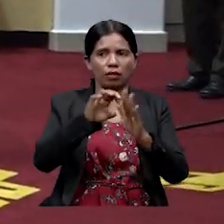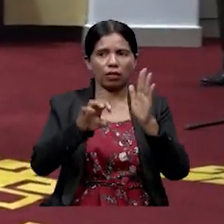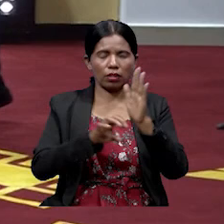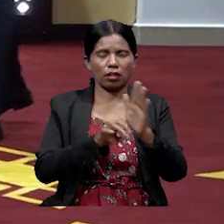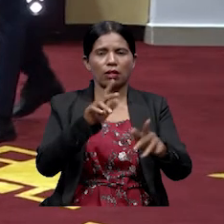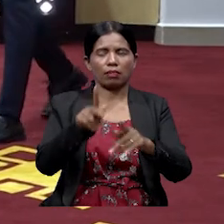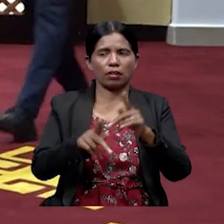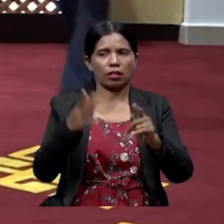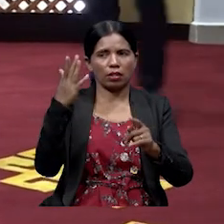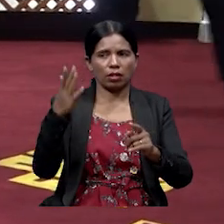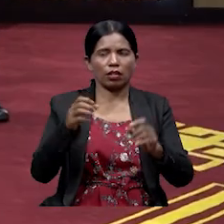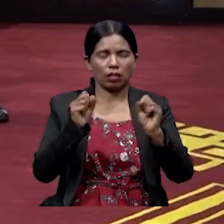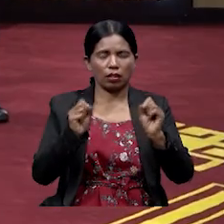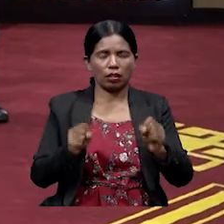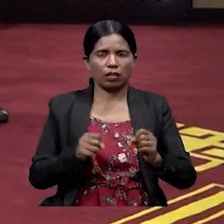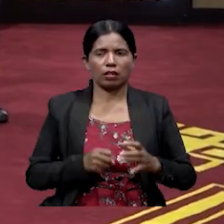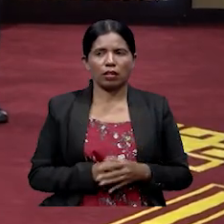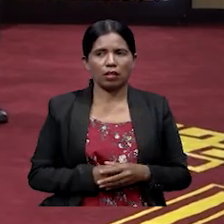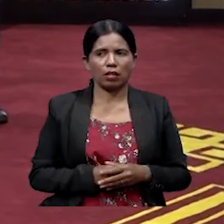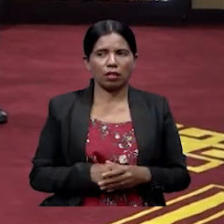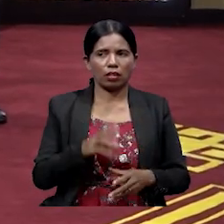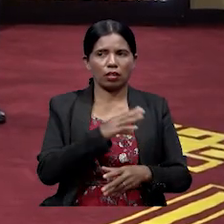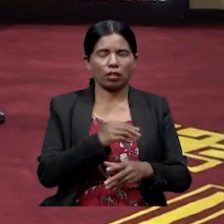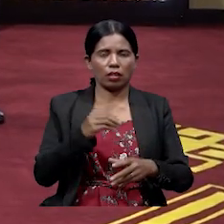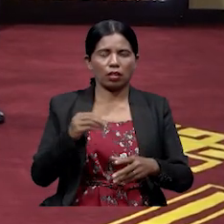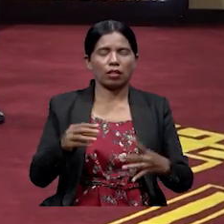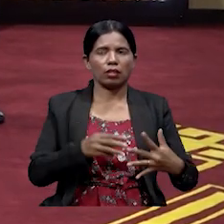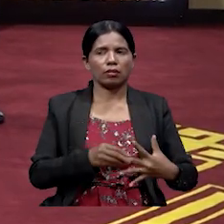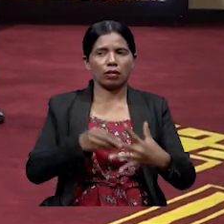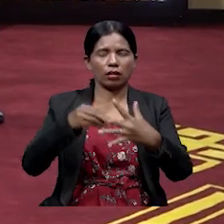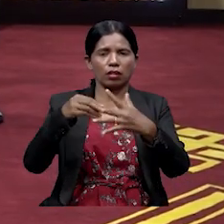Siranebe e a natureza extraordinária no relevância especial para